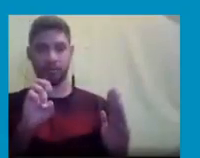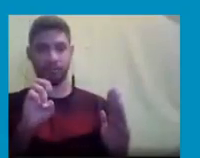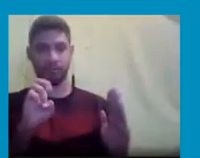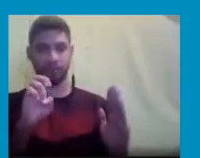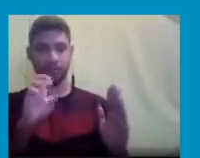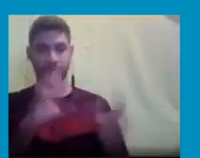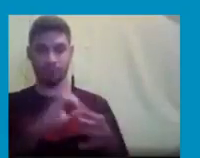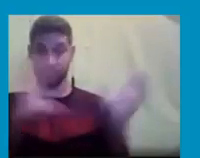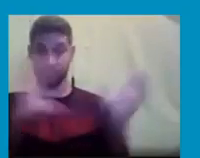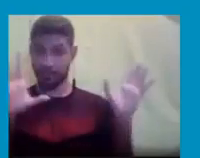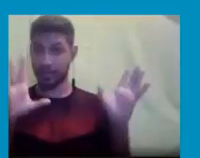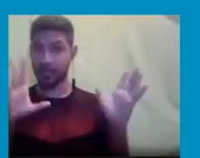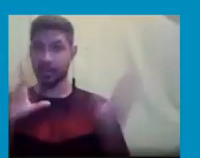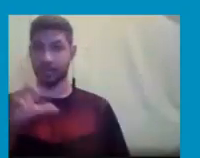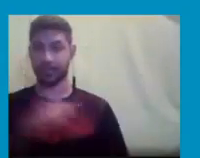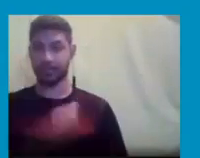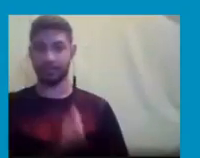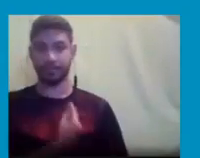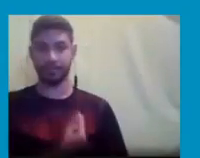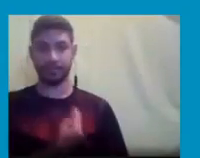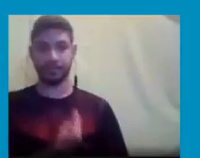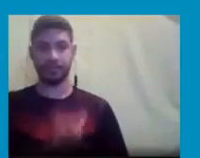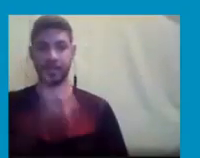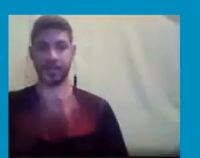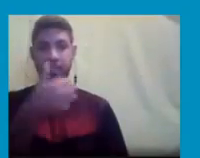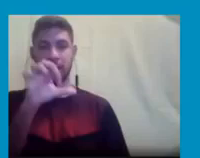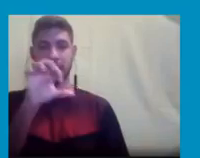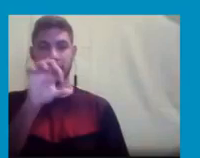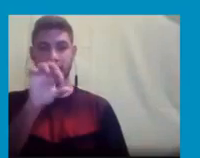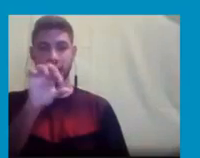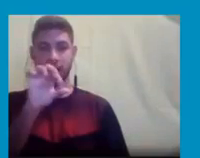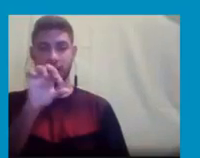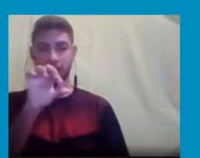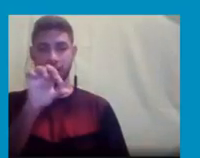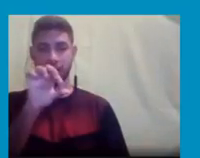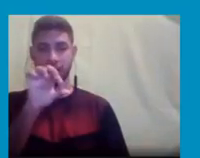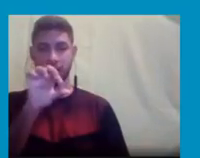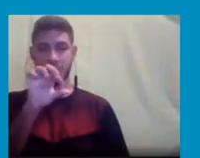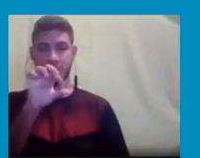Gama, que fez 190 anos agora do seu nascimento, né?